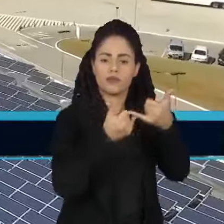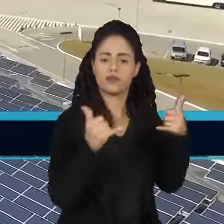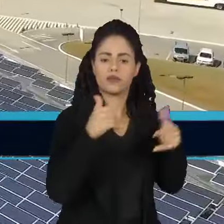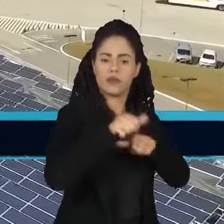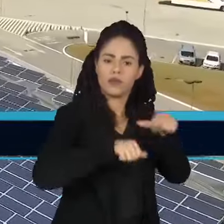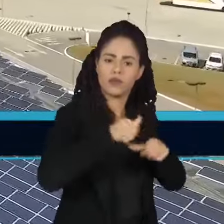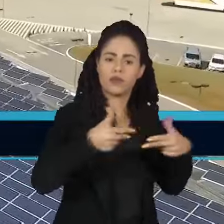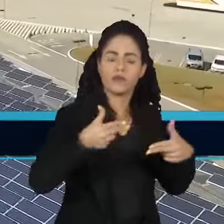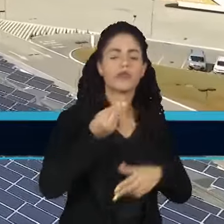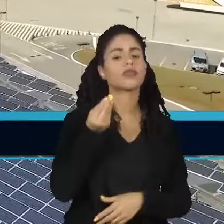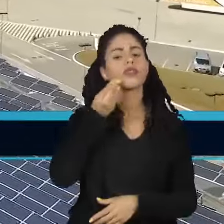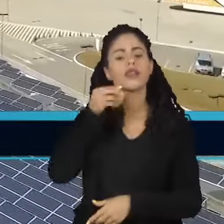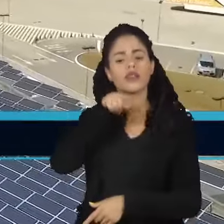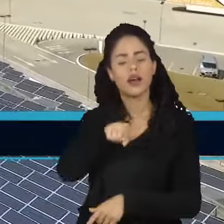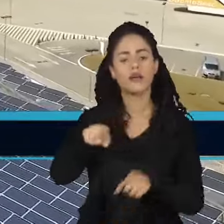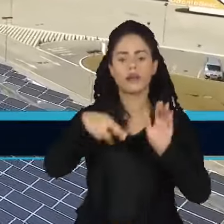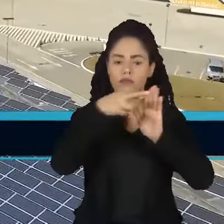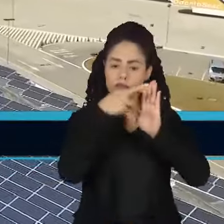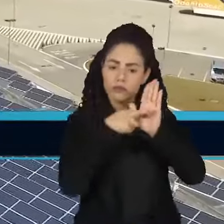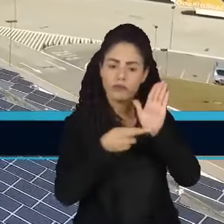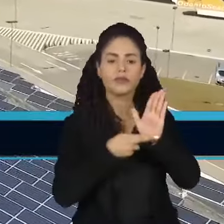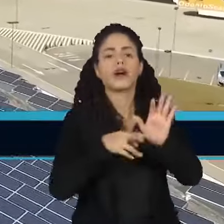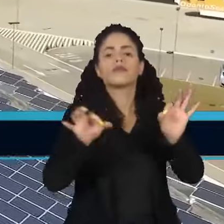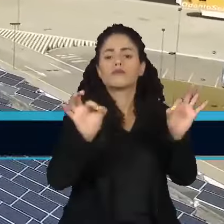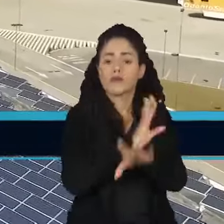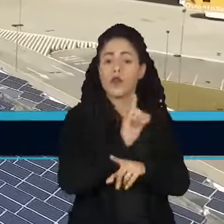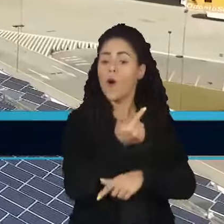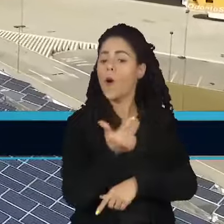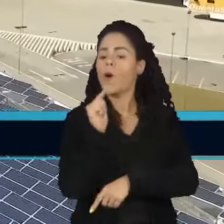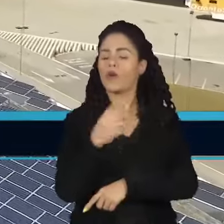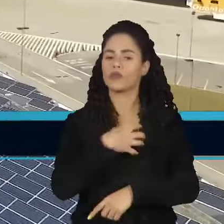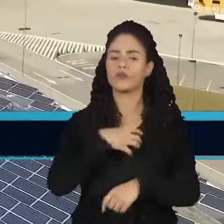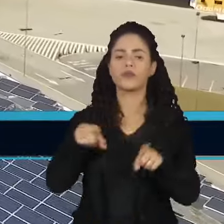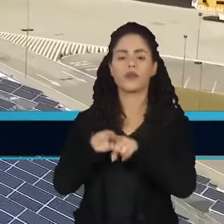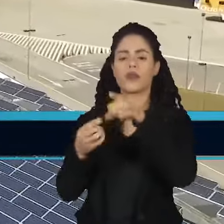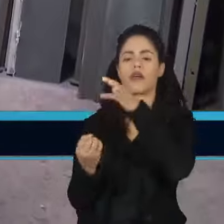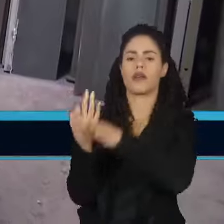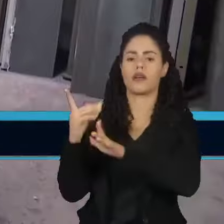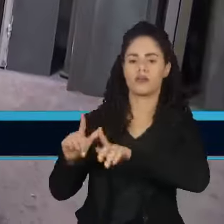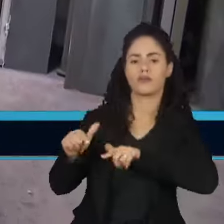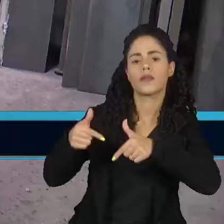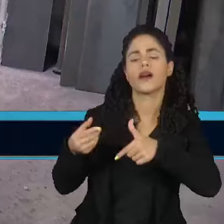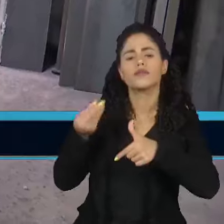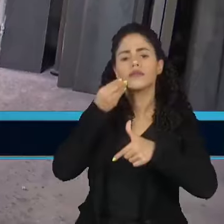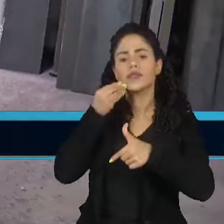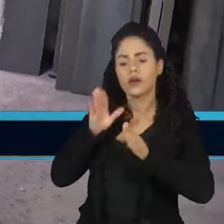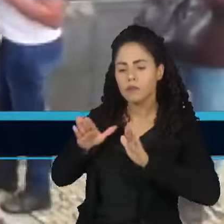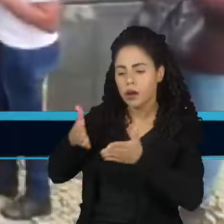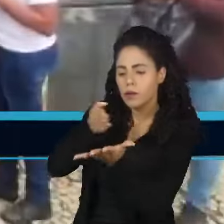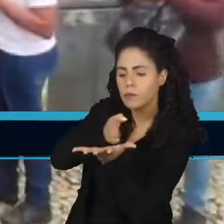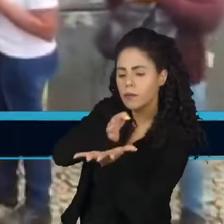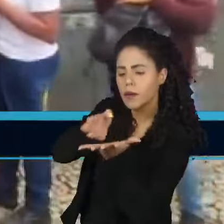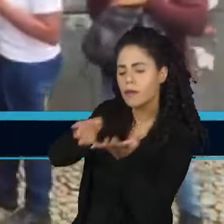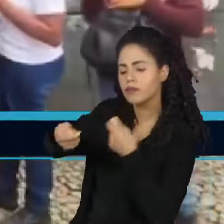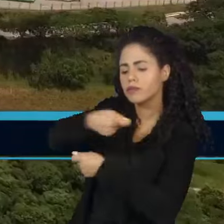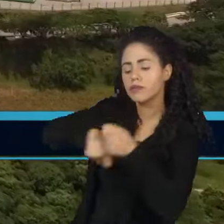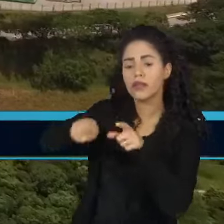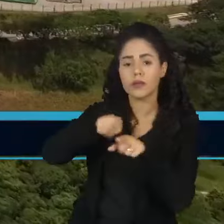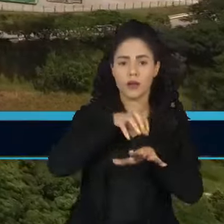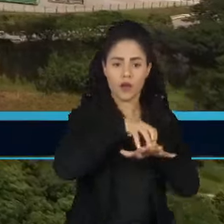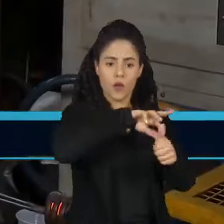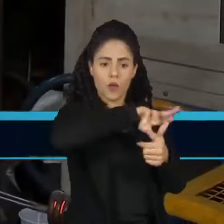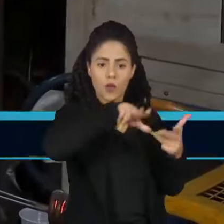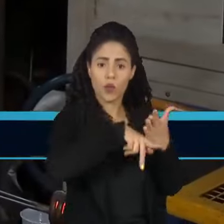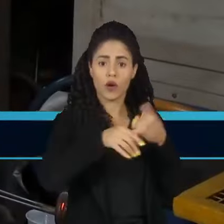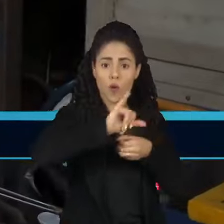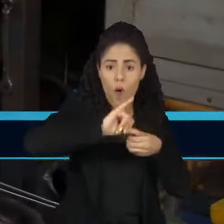para aperfeiçoamento das normas outra medida é a criação de ações para setores da indústria transporte óleo